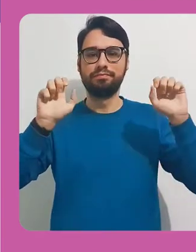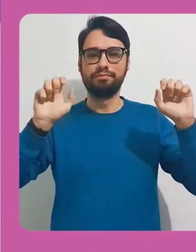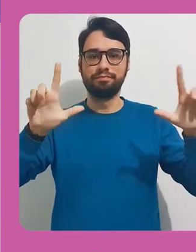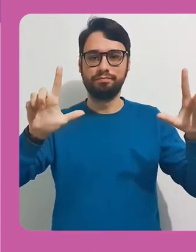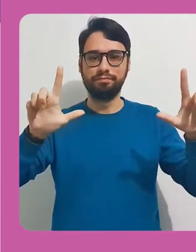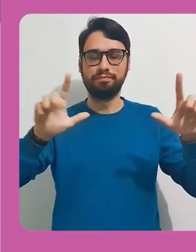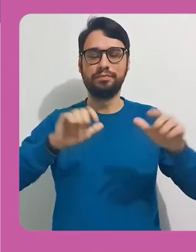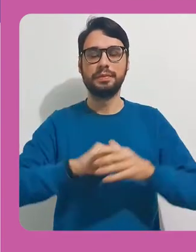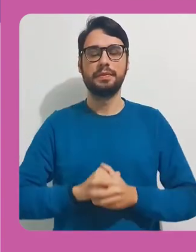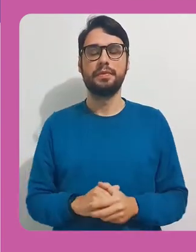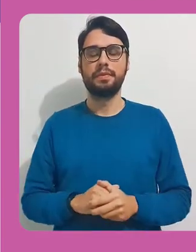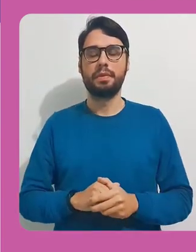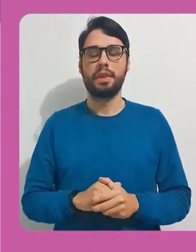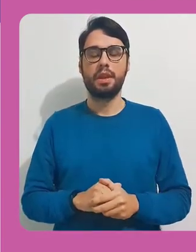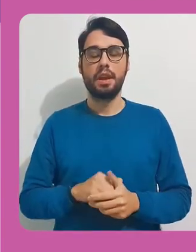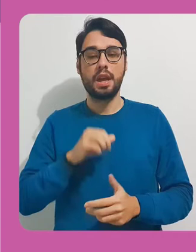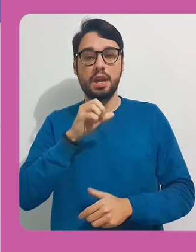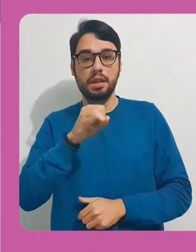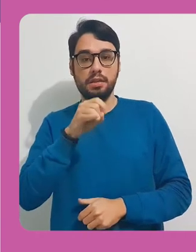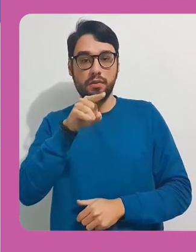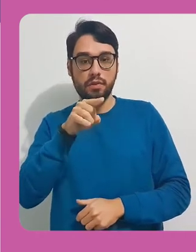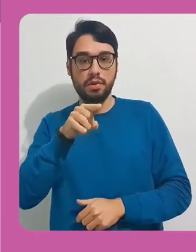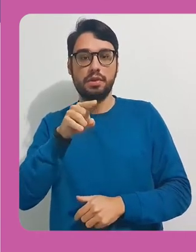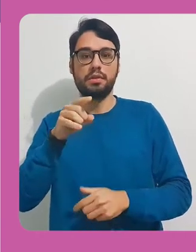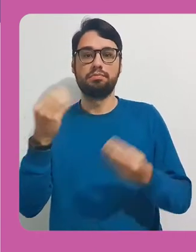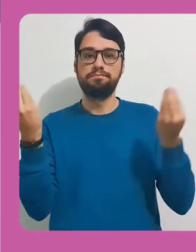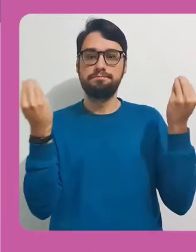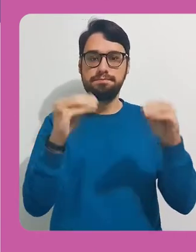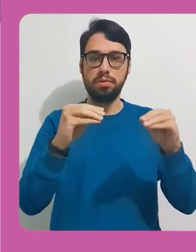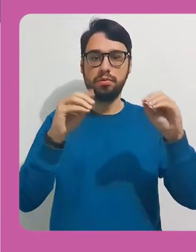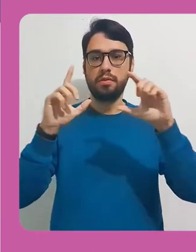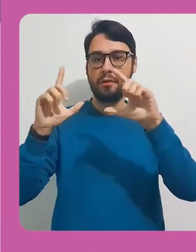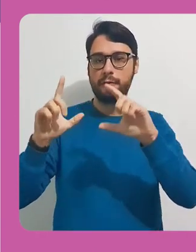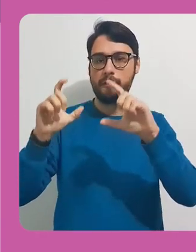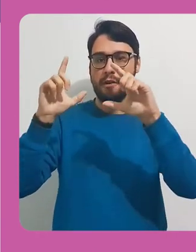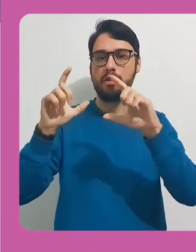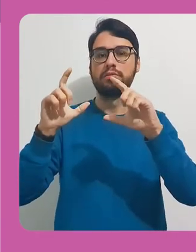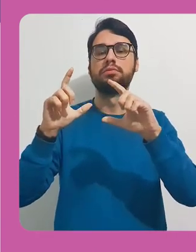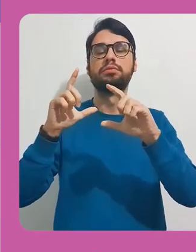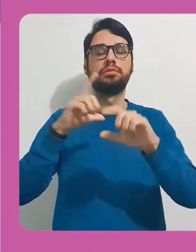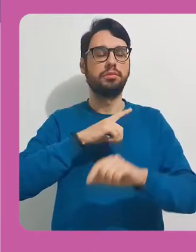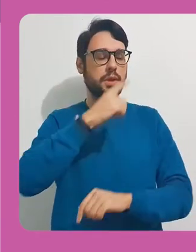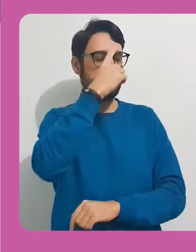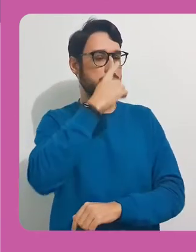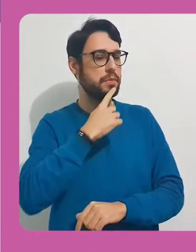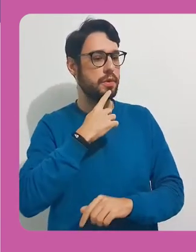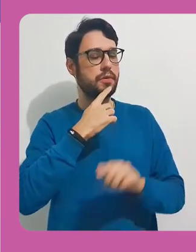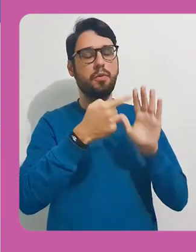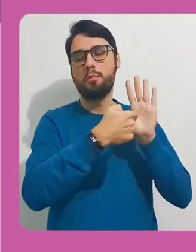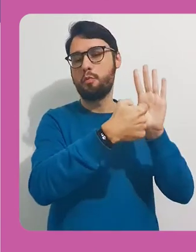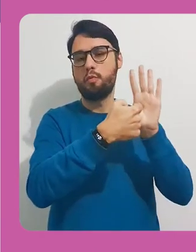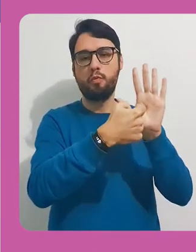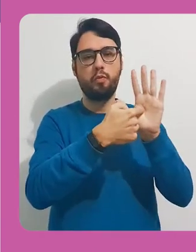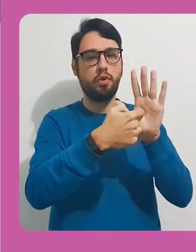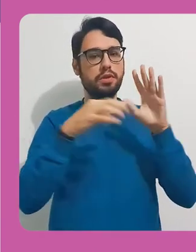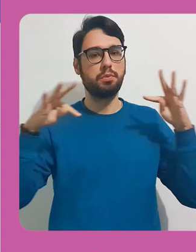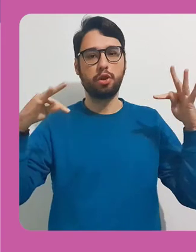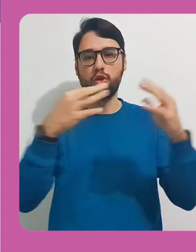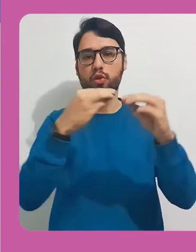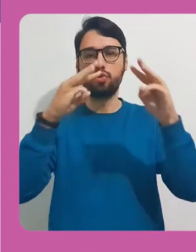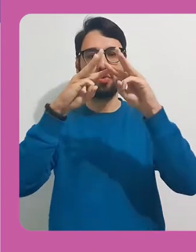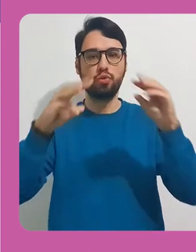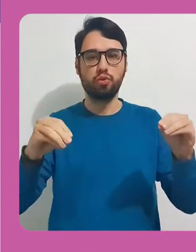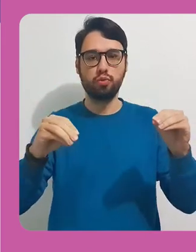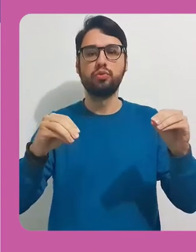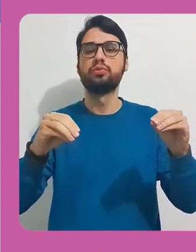os outros usuários. Então, se você colocar uma foto nesse seu perfil, essa